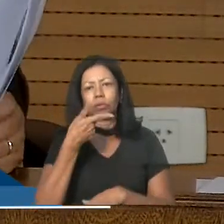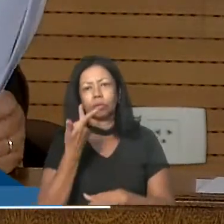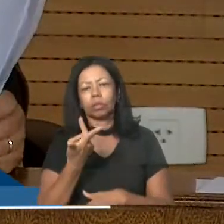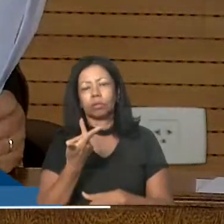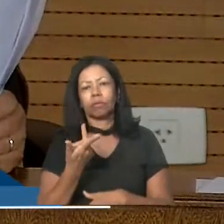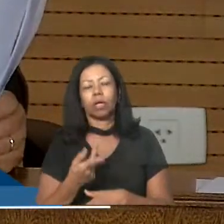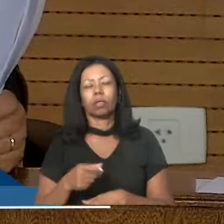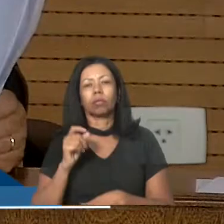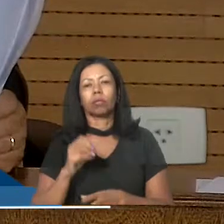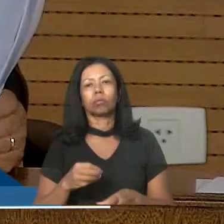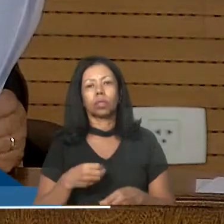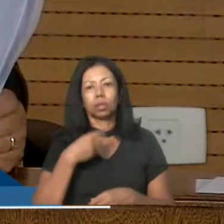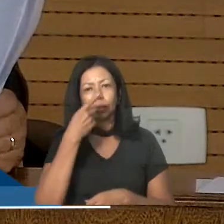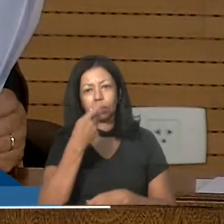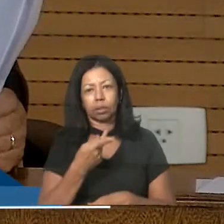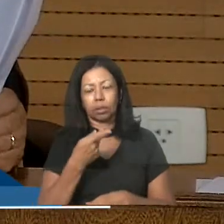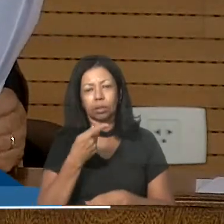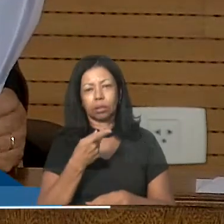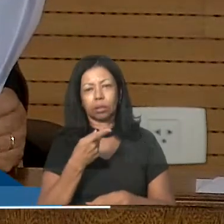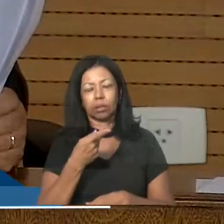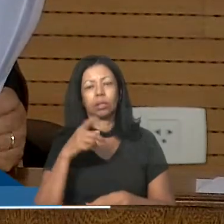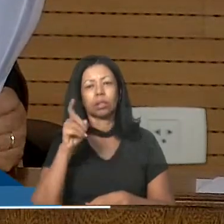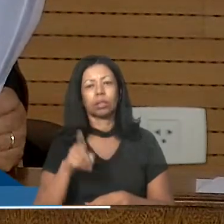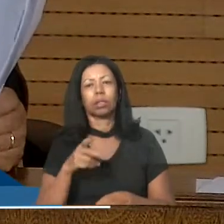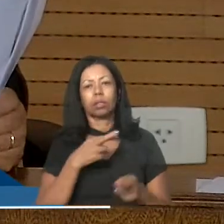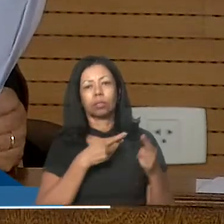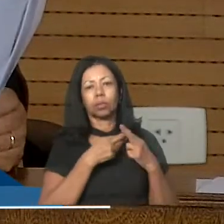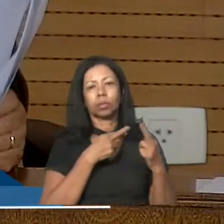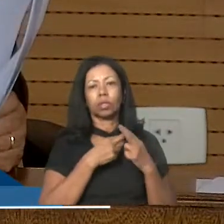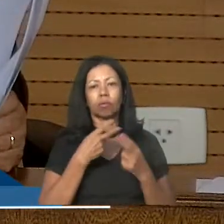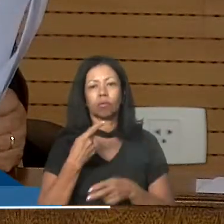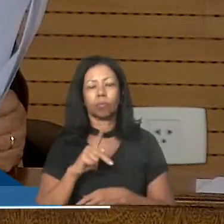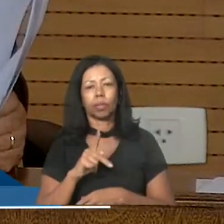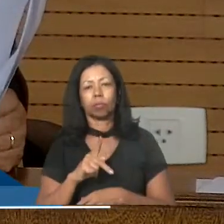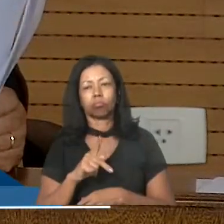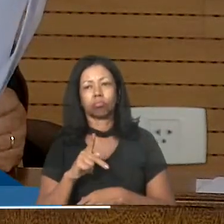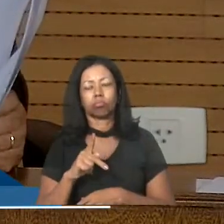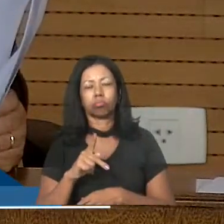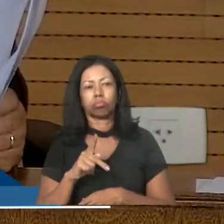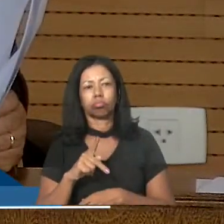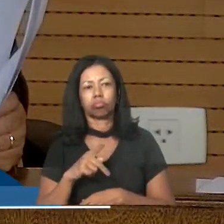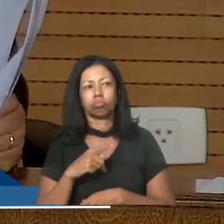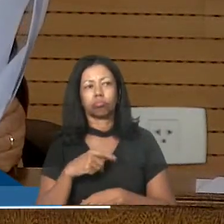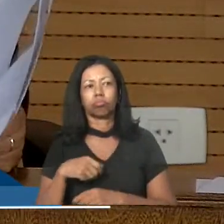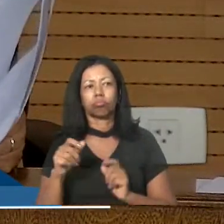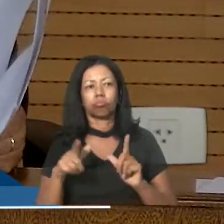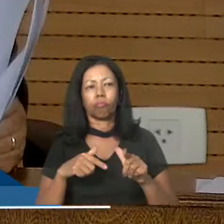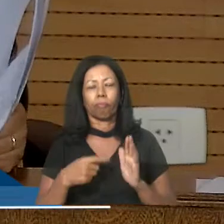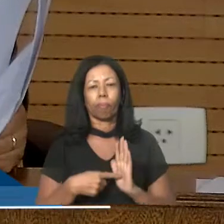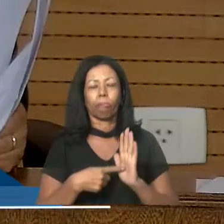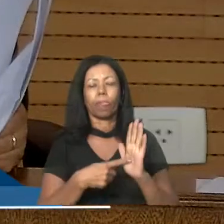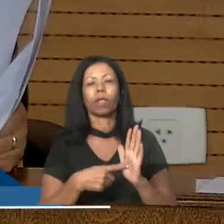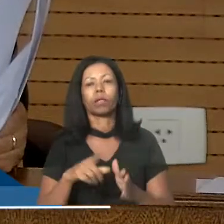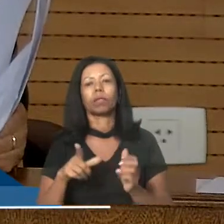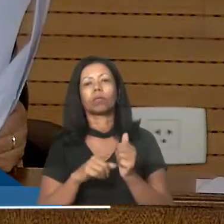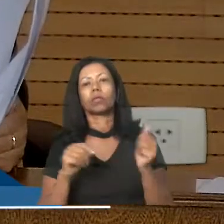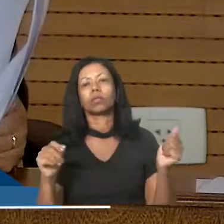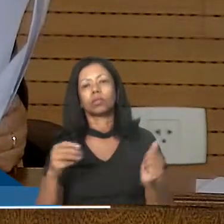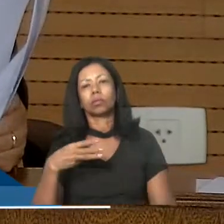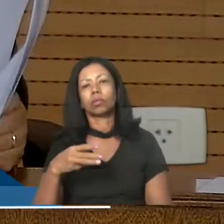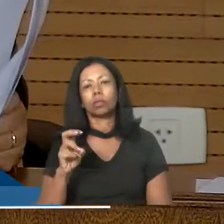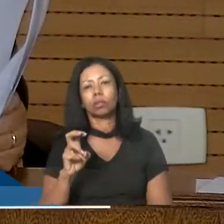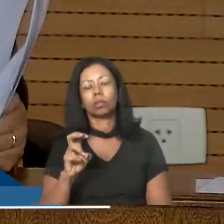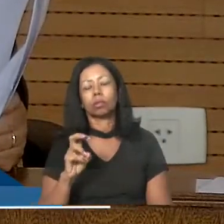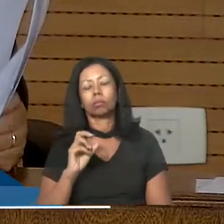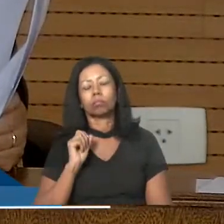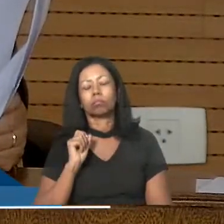No que concerne a competência, vislumbra-se plena consonância da propositura com disposto no artigo 30,